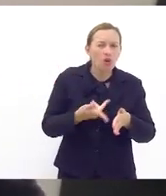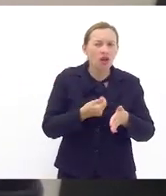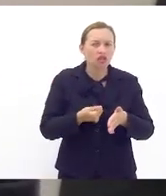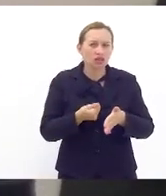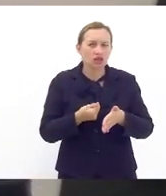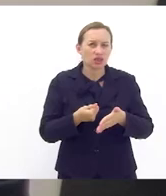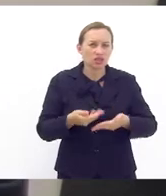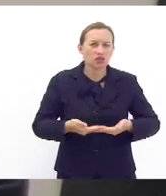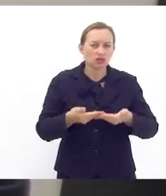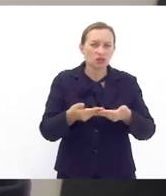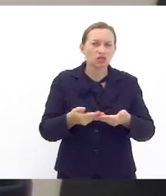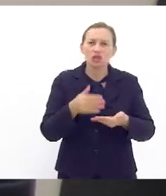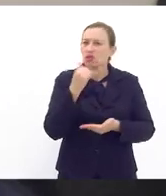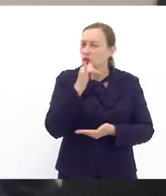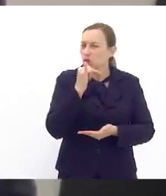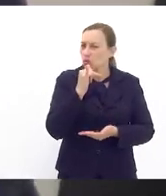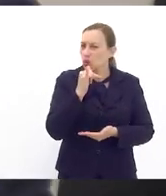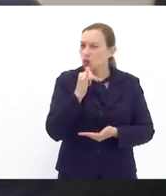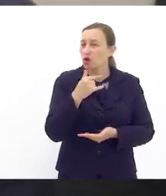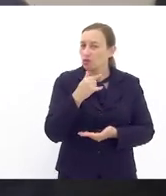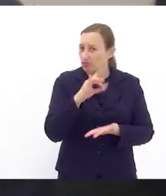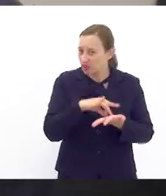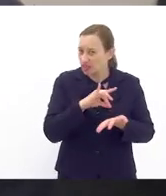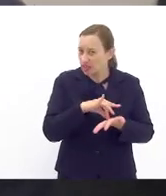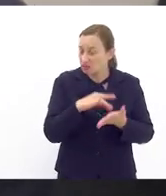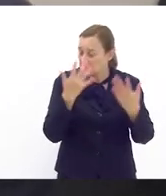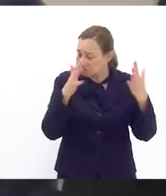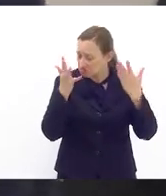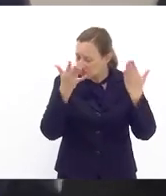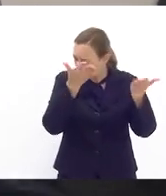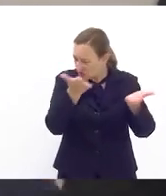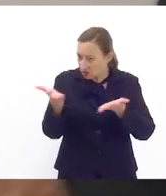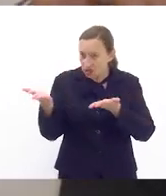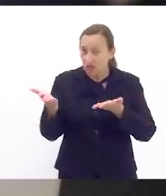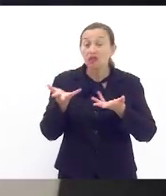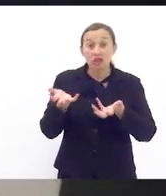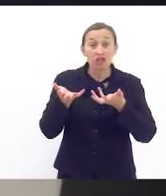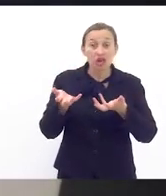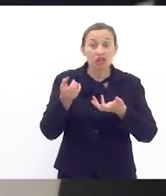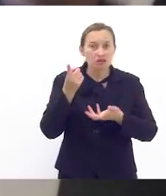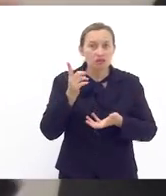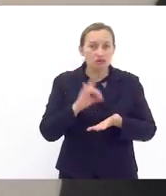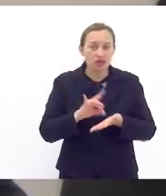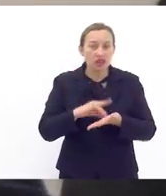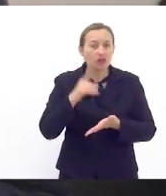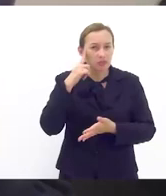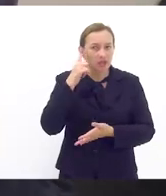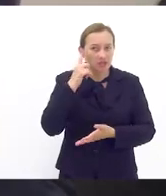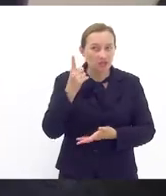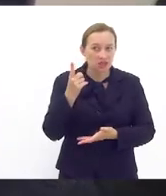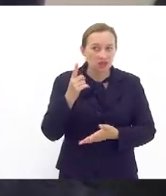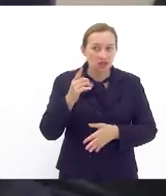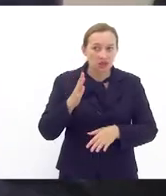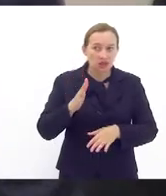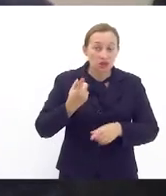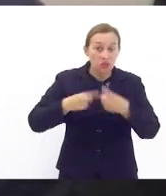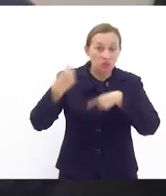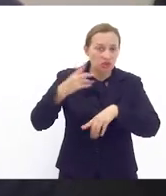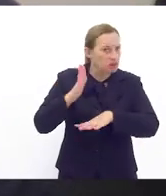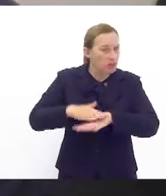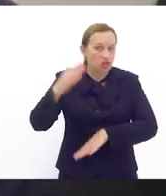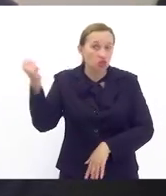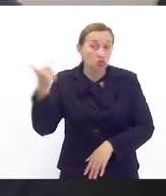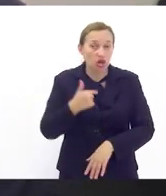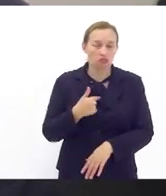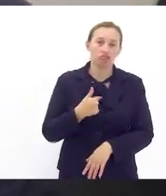do fornecimento de energia Eu de verdade tenho que aplaudir vocês e quero de verdade pensar aqui uma coisa que tenham mais sucesso aquilo